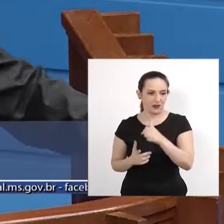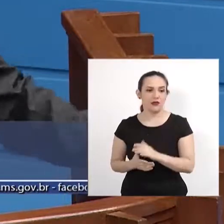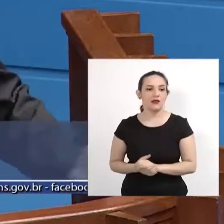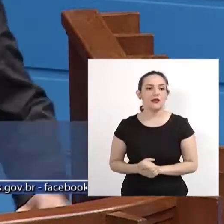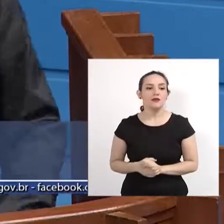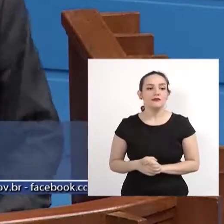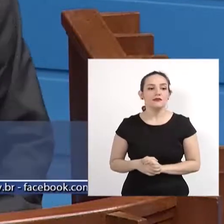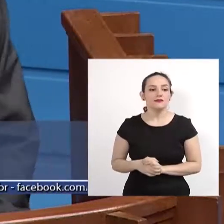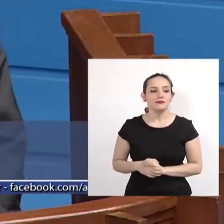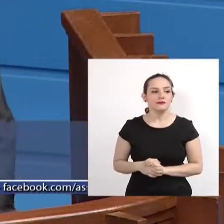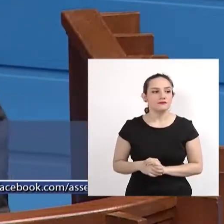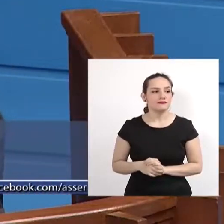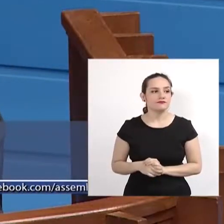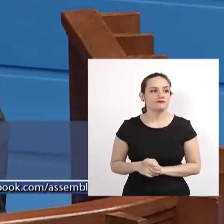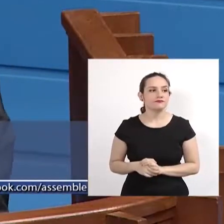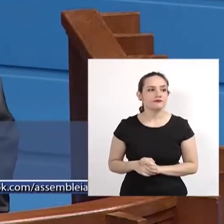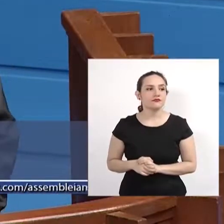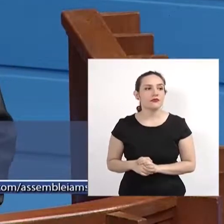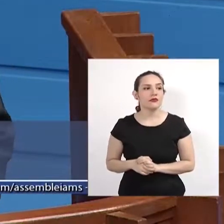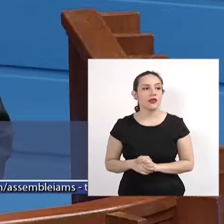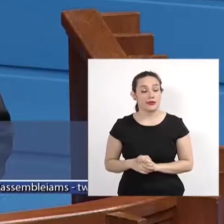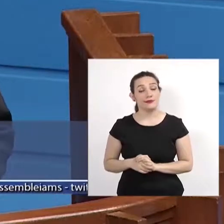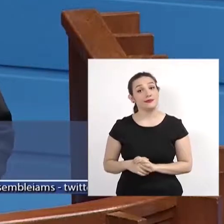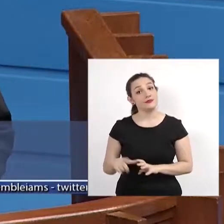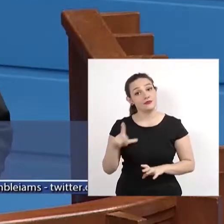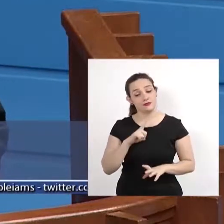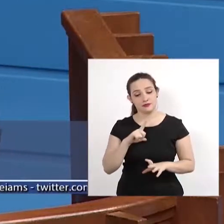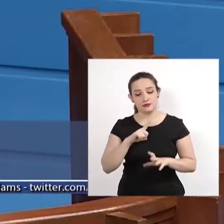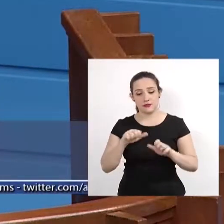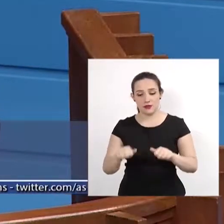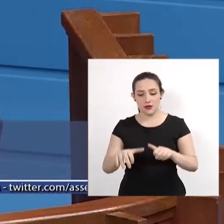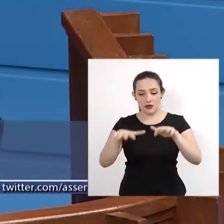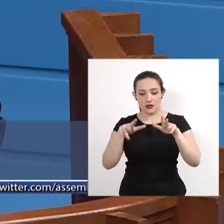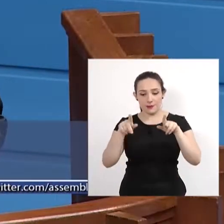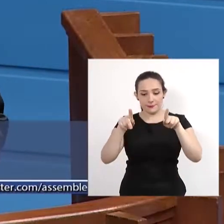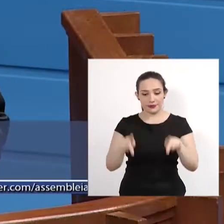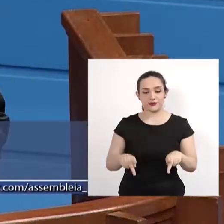Nós, quando aqui tivemos em audiência pública questionando a Energisa